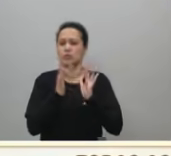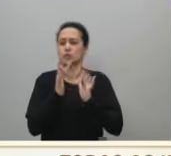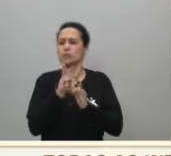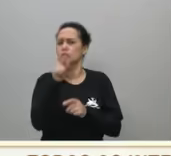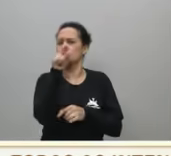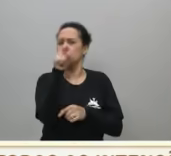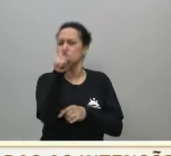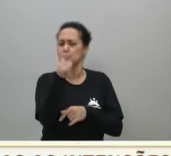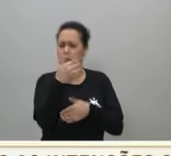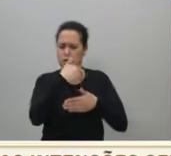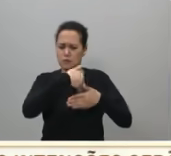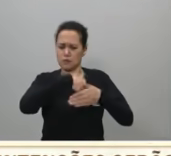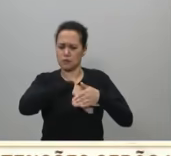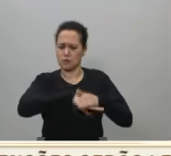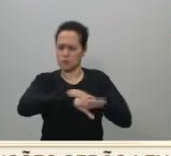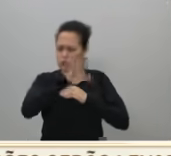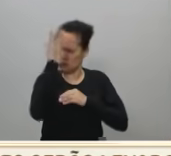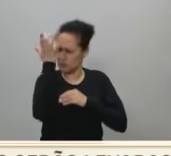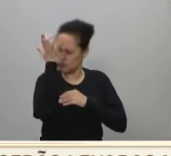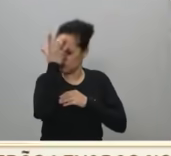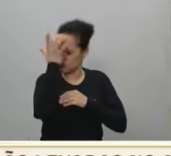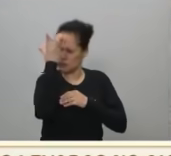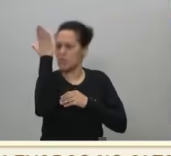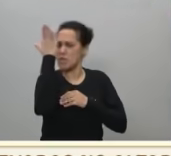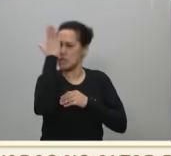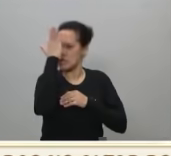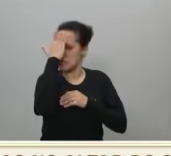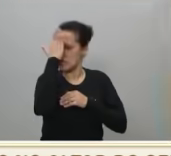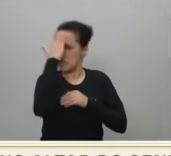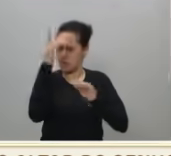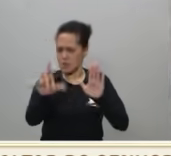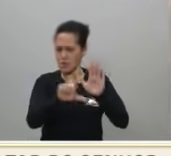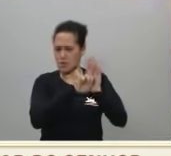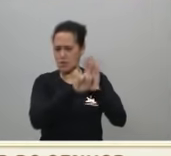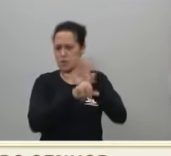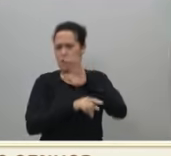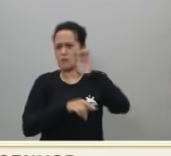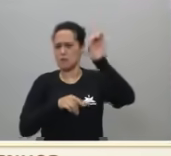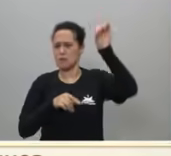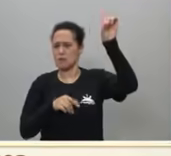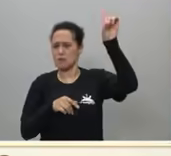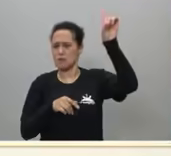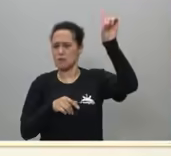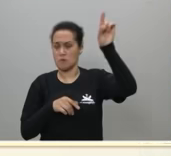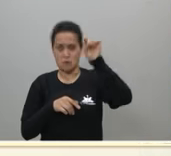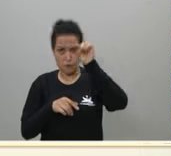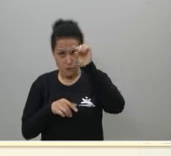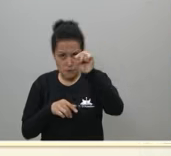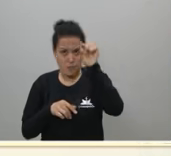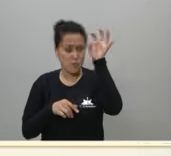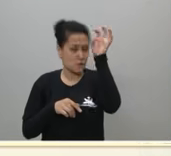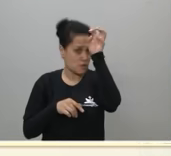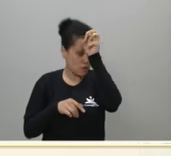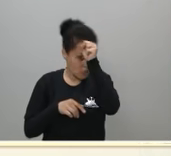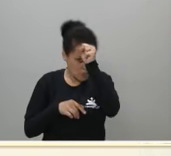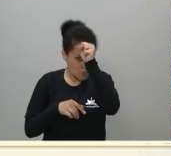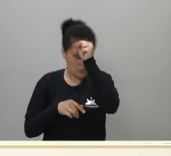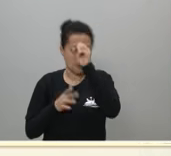guardam os meus mandamentos, se vocês me amam, vocês guardam a